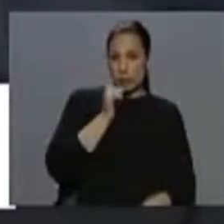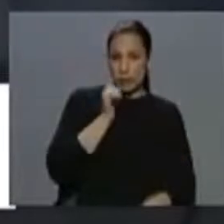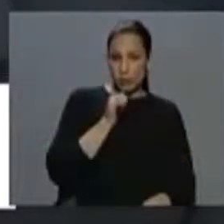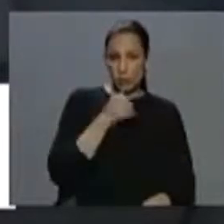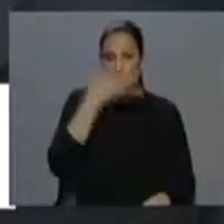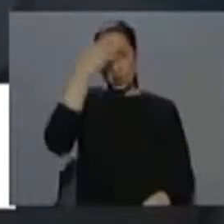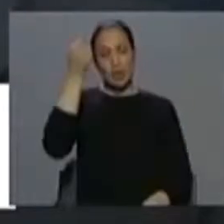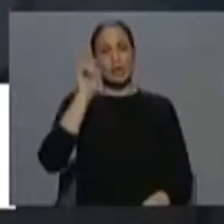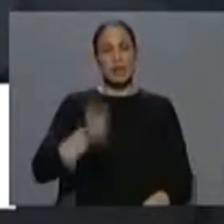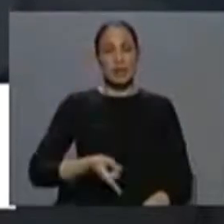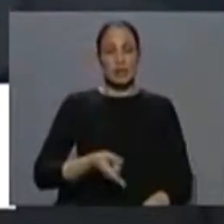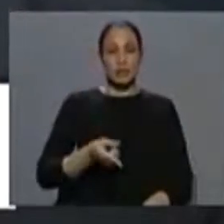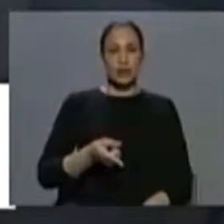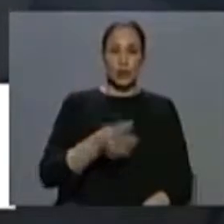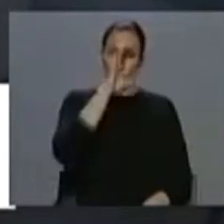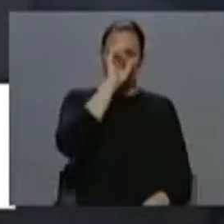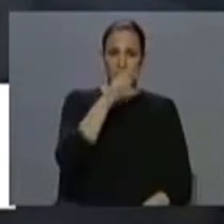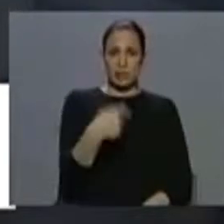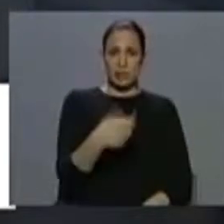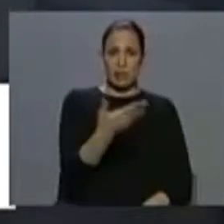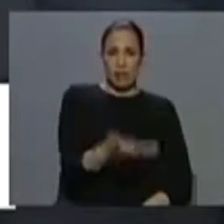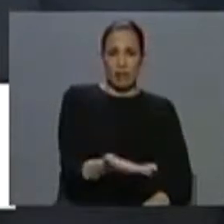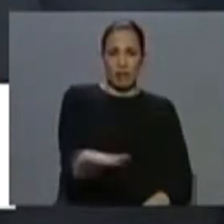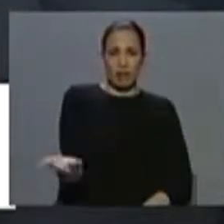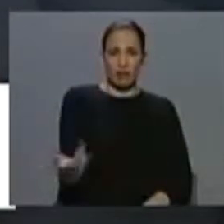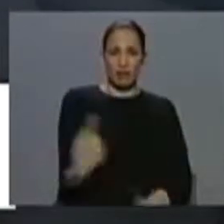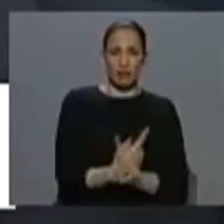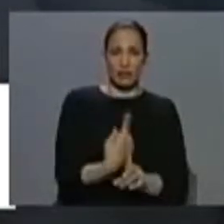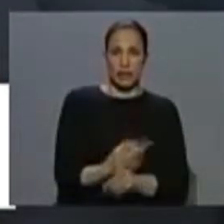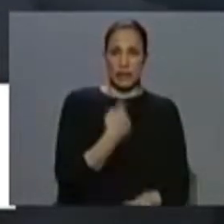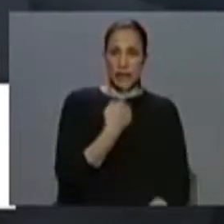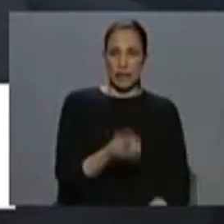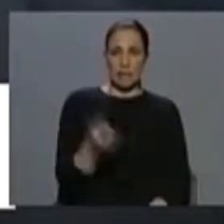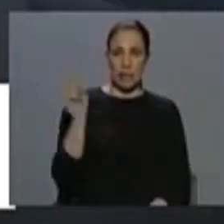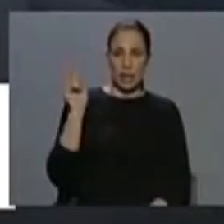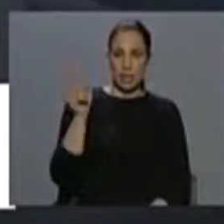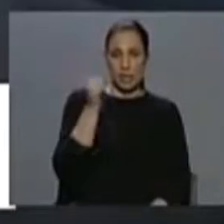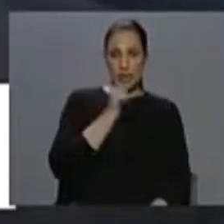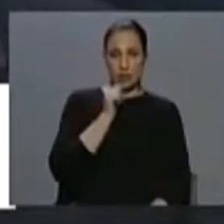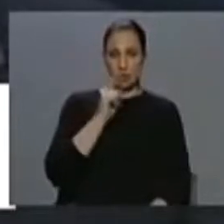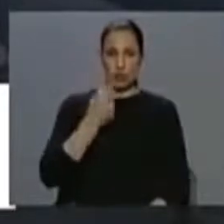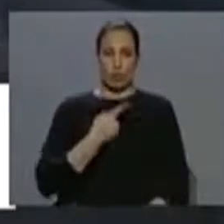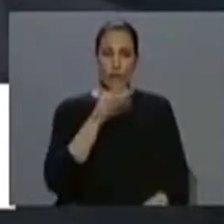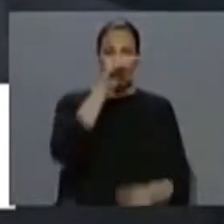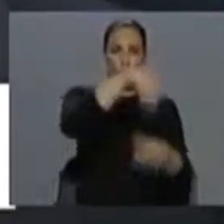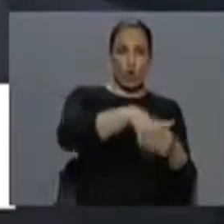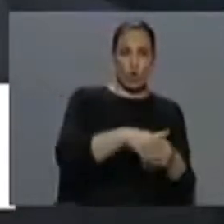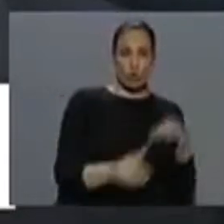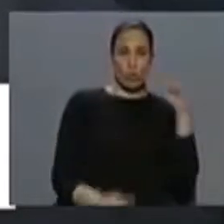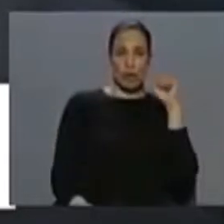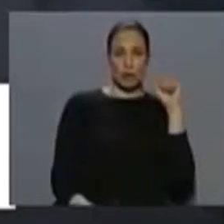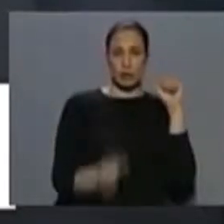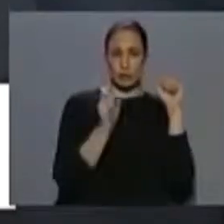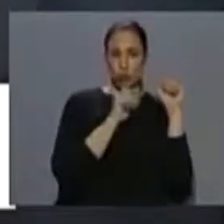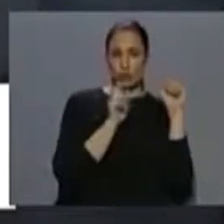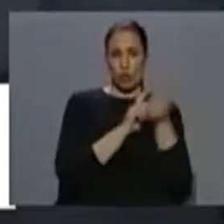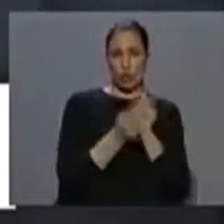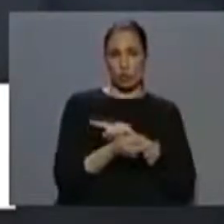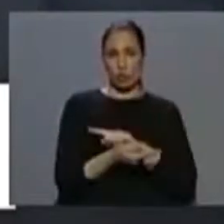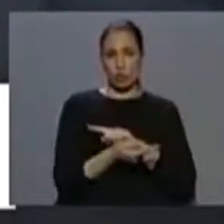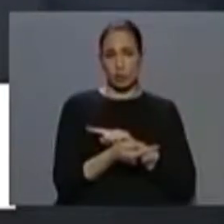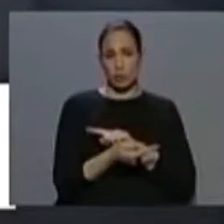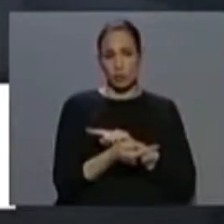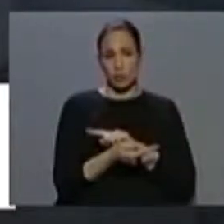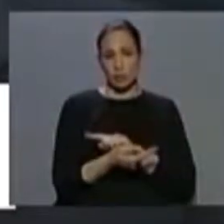governo. Eu acho que aquilo que ele anunciou, que o PSD Açores deve votar no PS, se calhar a pergunta é ao contrário. É que o